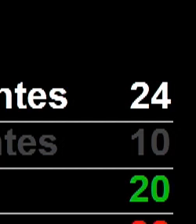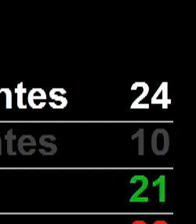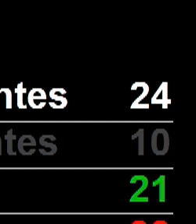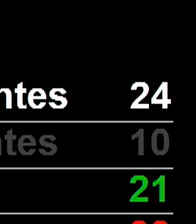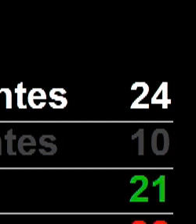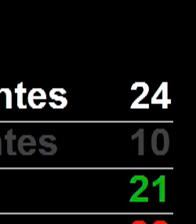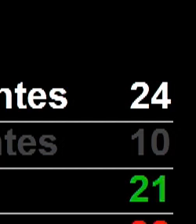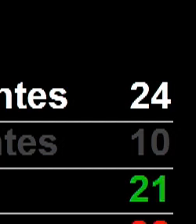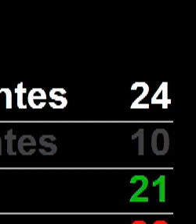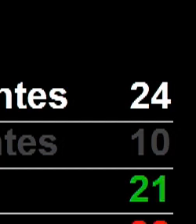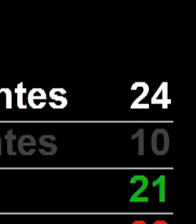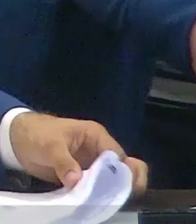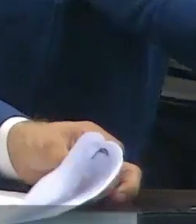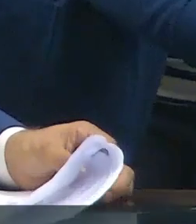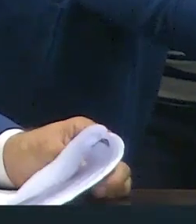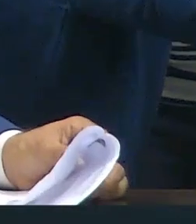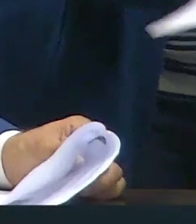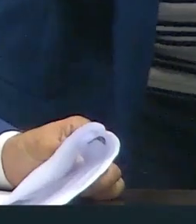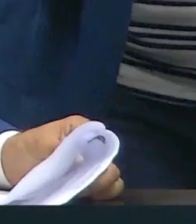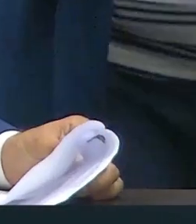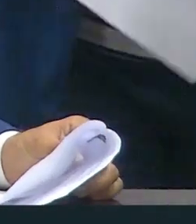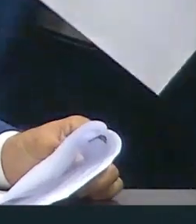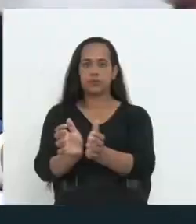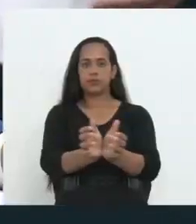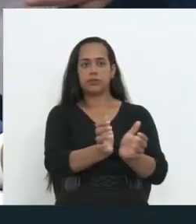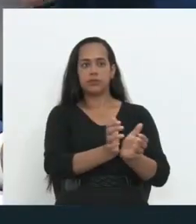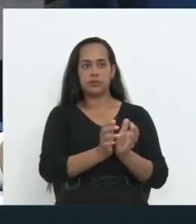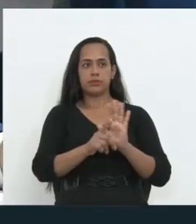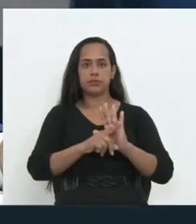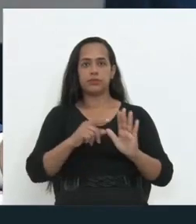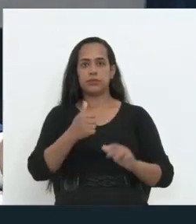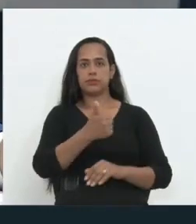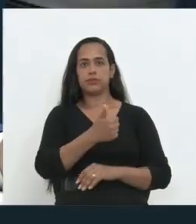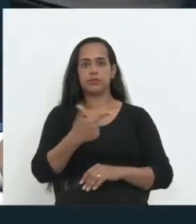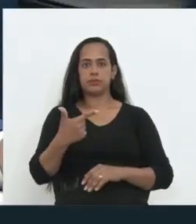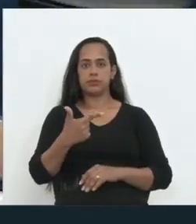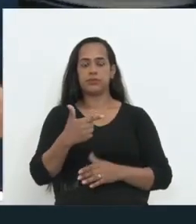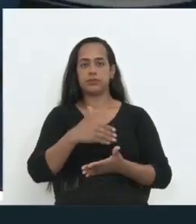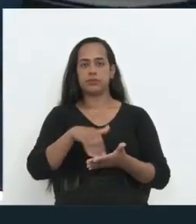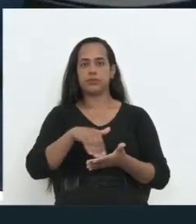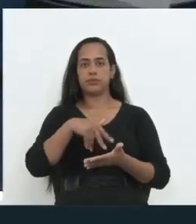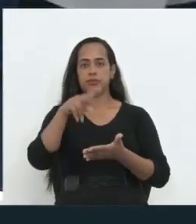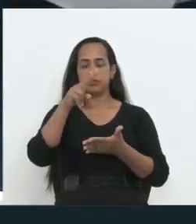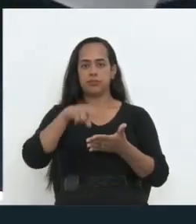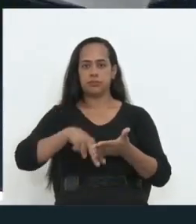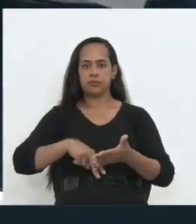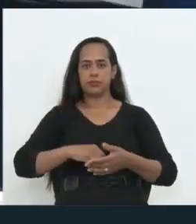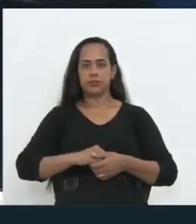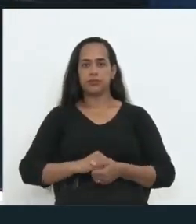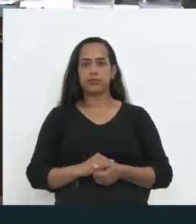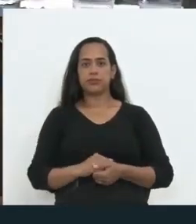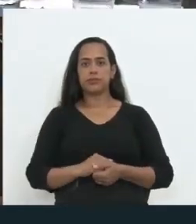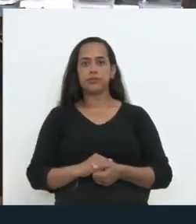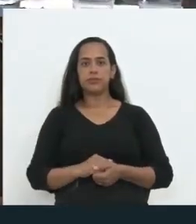Encerrada a votação, consideradas as comissões, item 12 ao senhor secretário para leitura.